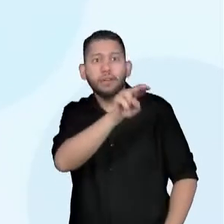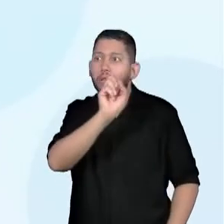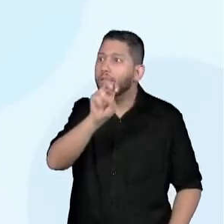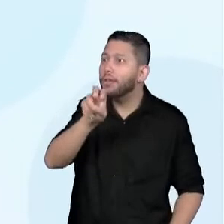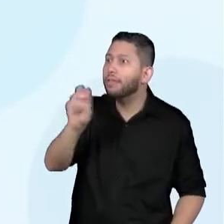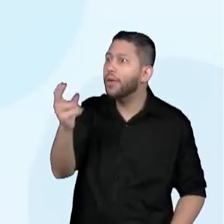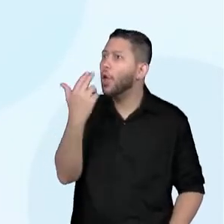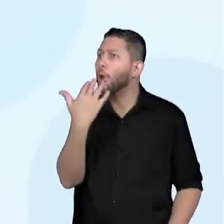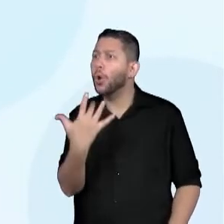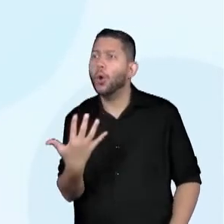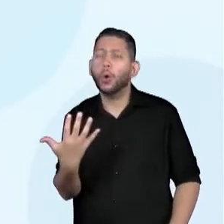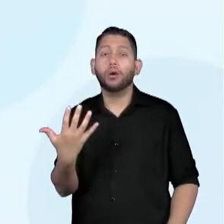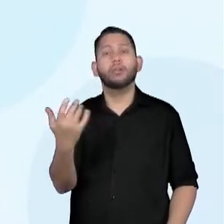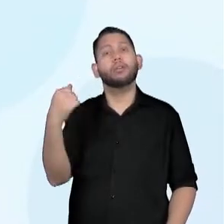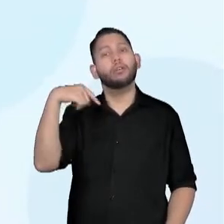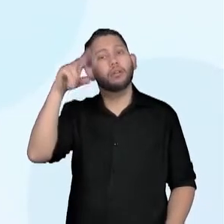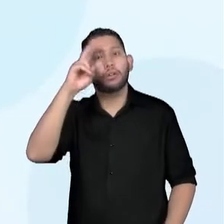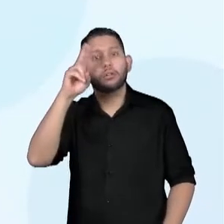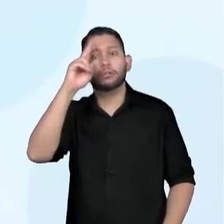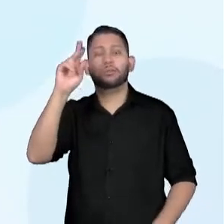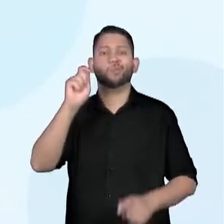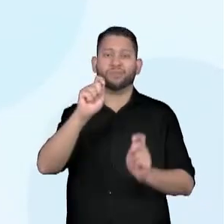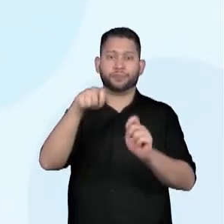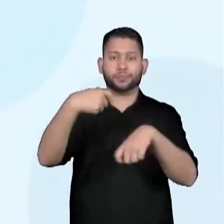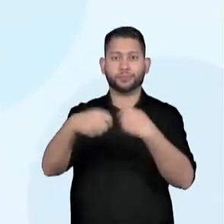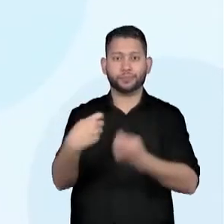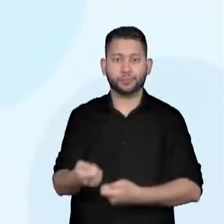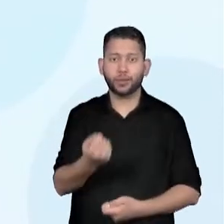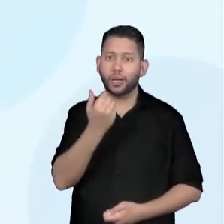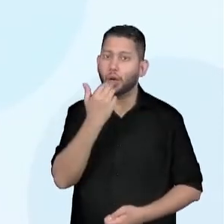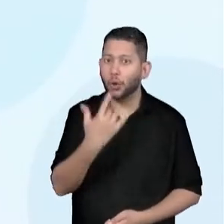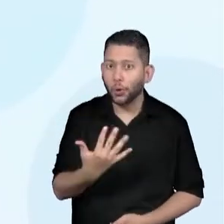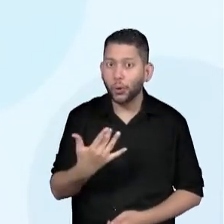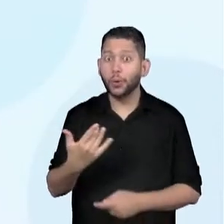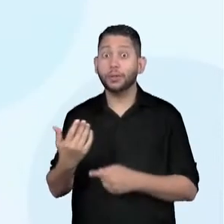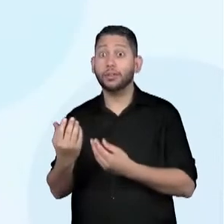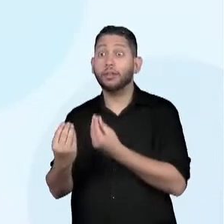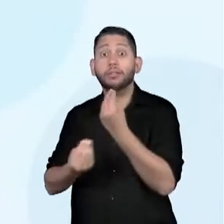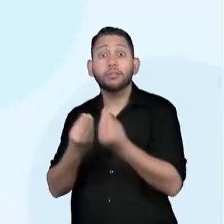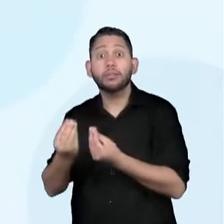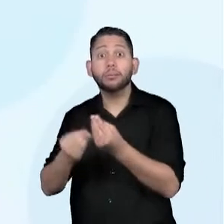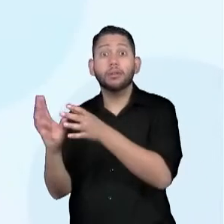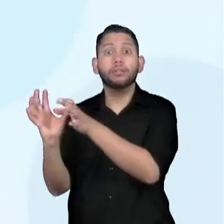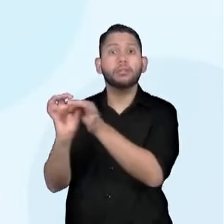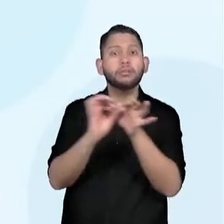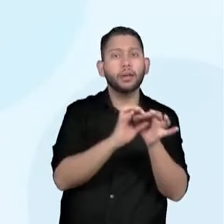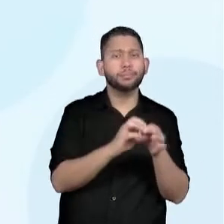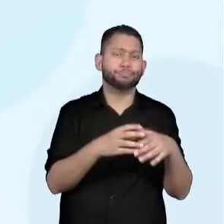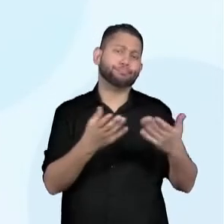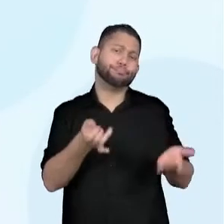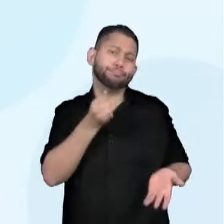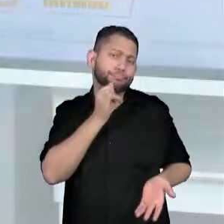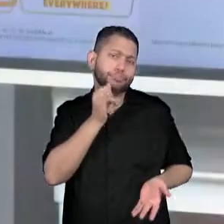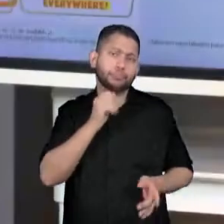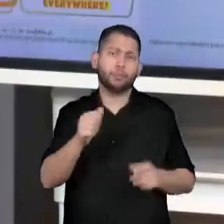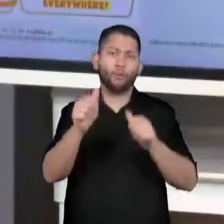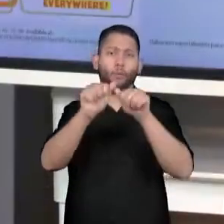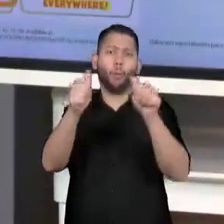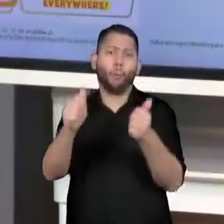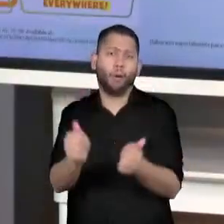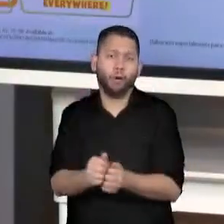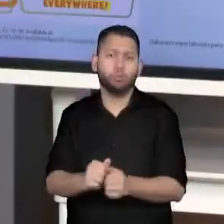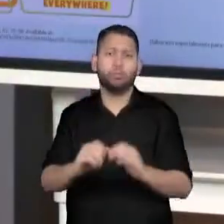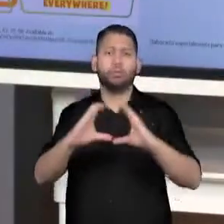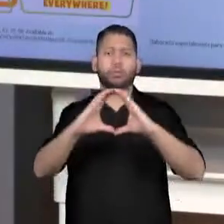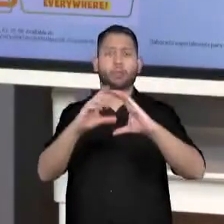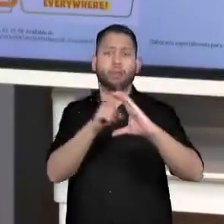a gente vai fazer uma retomada aí do que é cores, do que é shapes, tudo aquilo que a gente aprendeu aqui e a gente